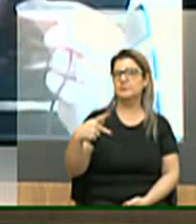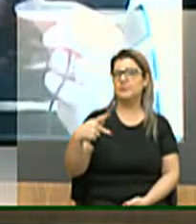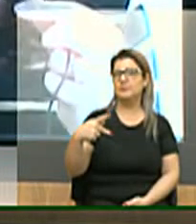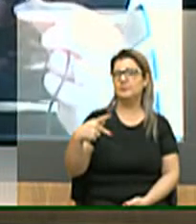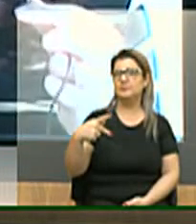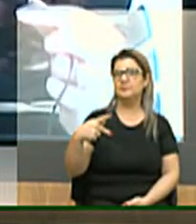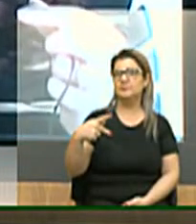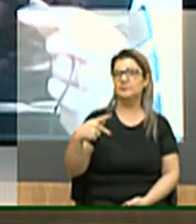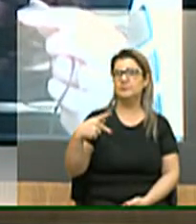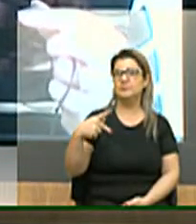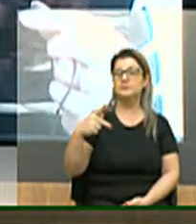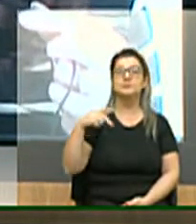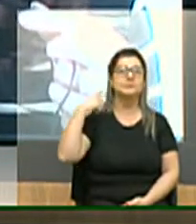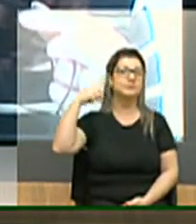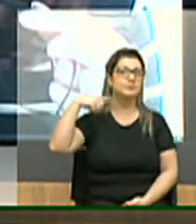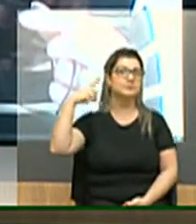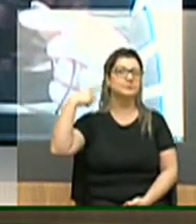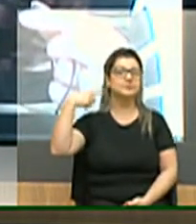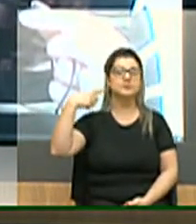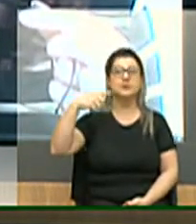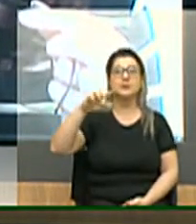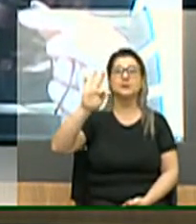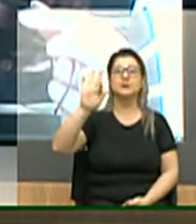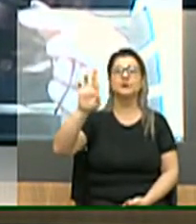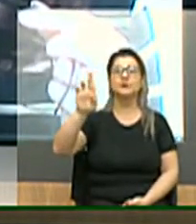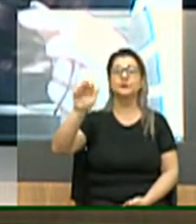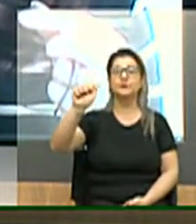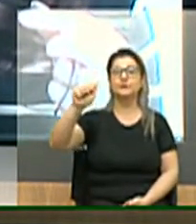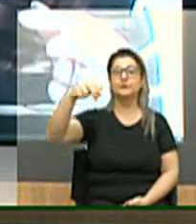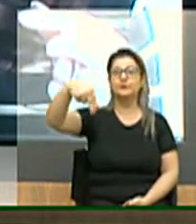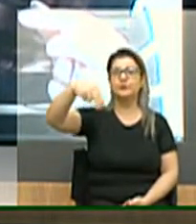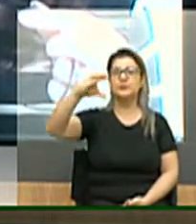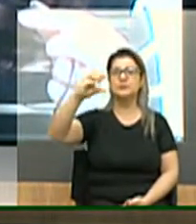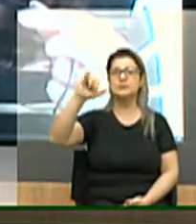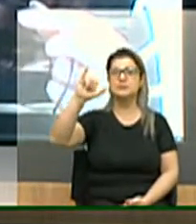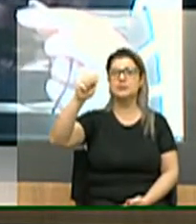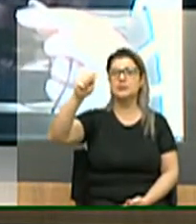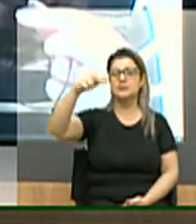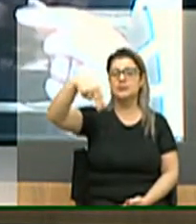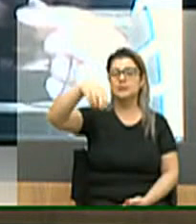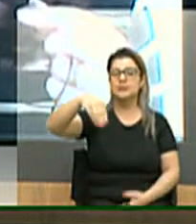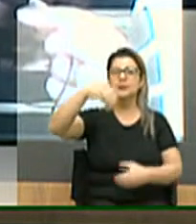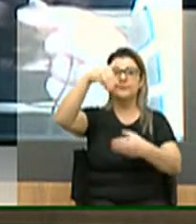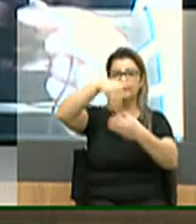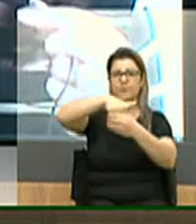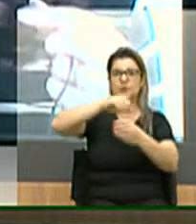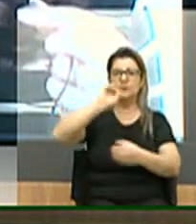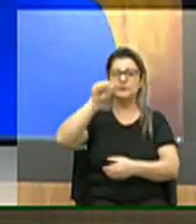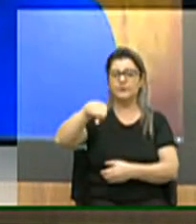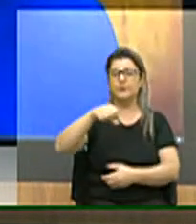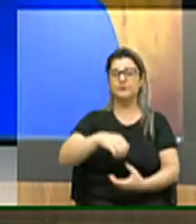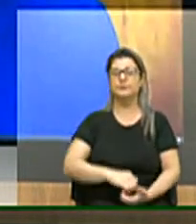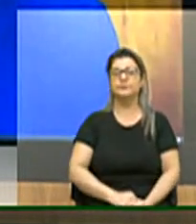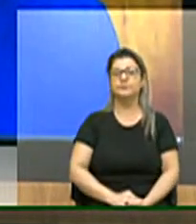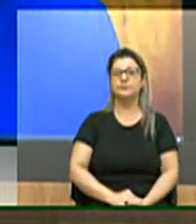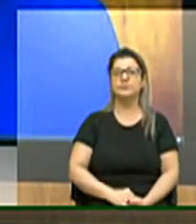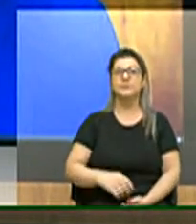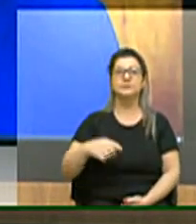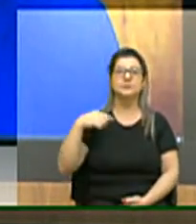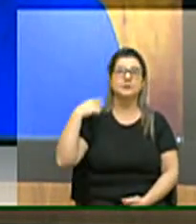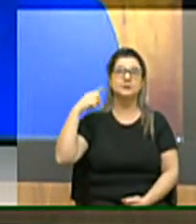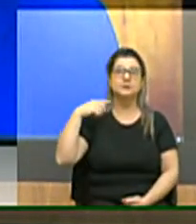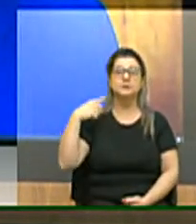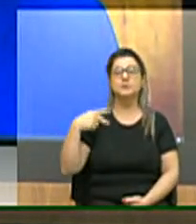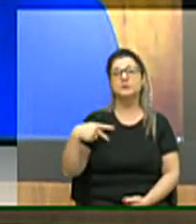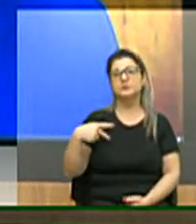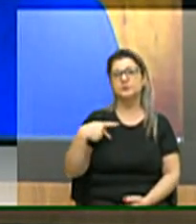Hernani, deputada Franciane Bayer, vota favorável. Ei, obrigado, deputado Franciane, registrado. Deputado Fábio Wasserman. Favorável. Presidente,